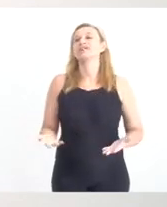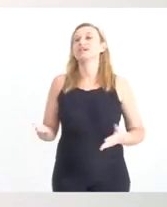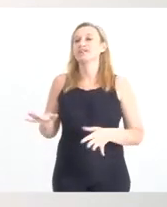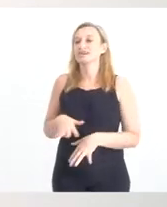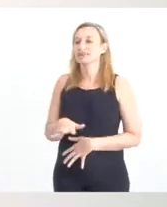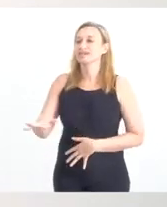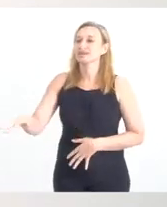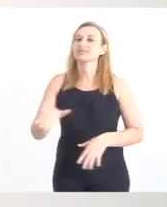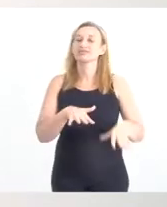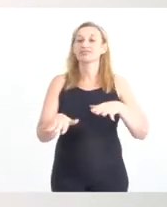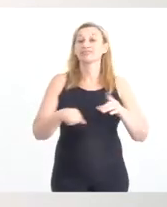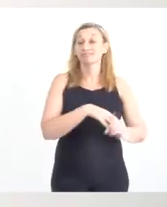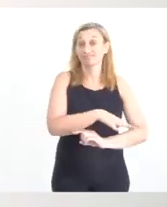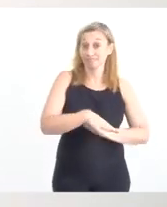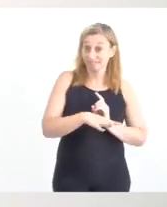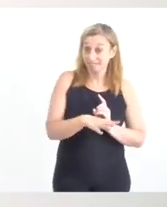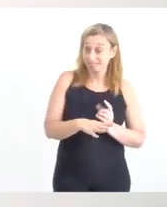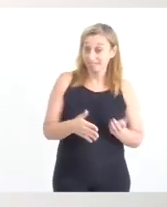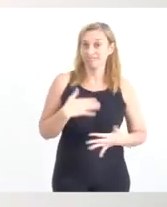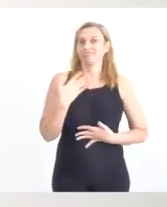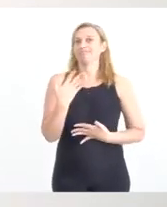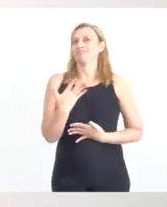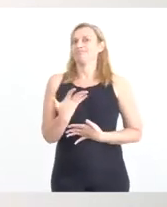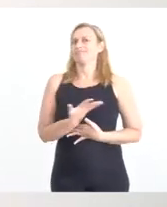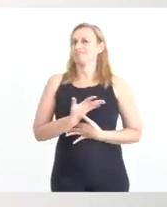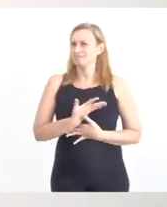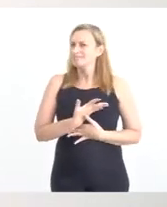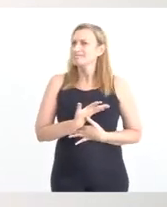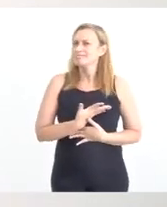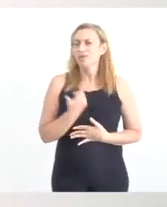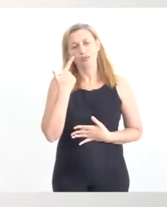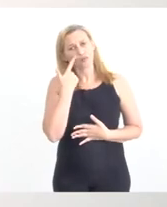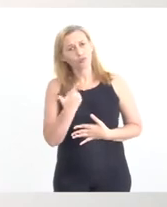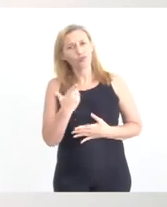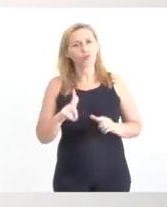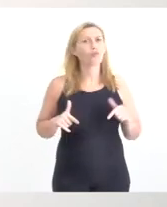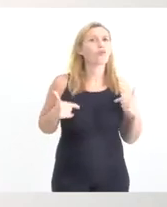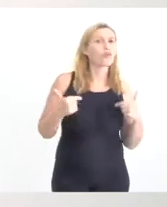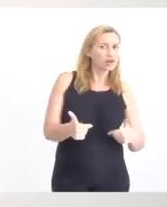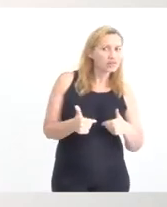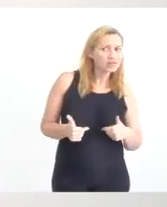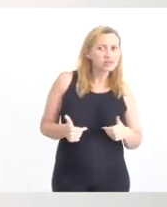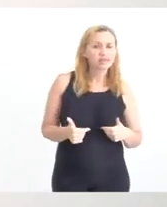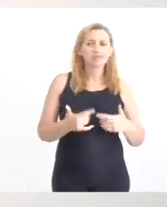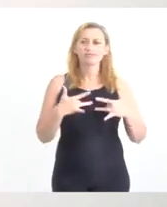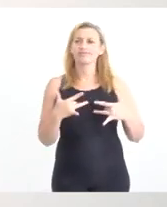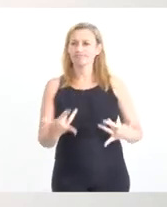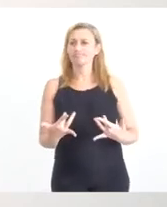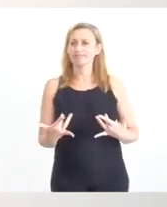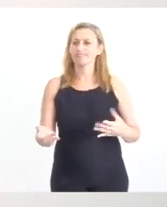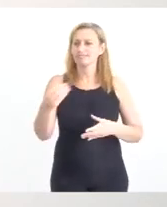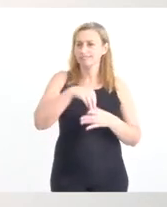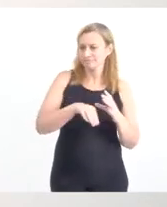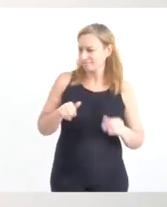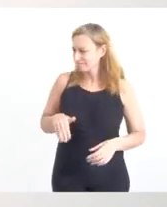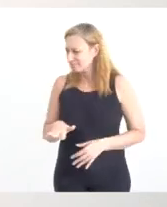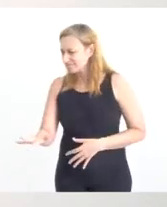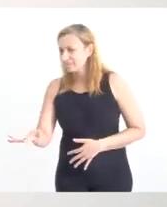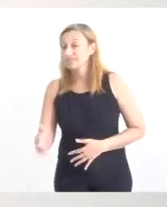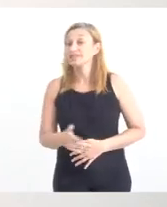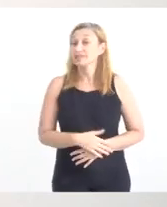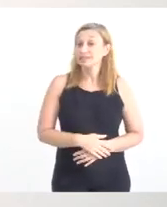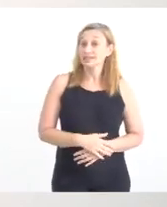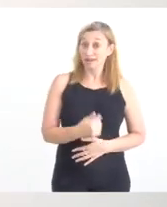e dos movimentos sociais se assustaram Quando viram as ações e de solidariedade dentro das favelas